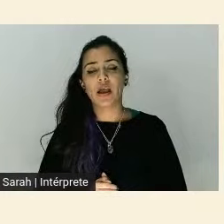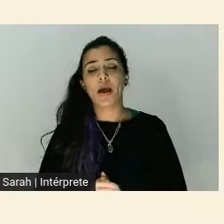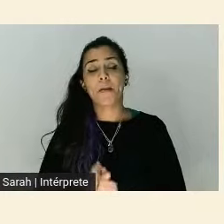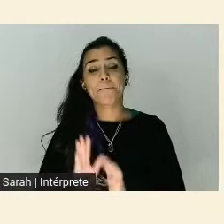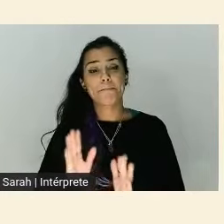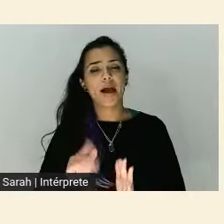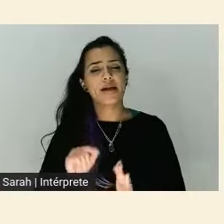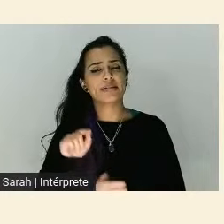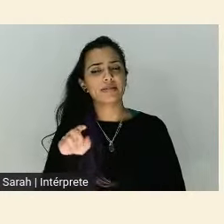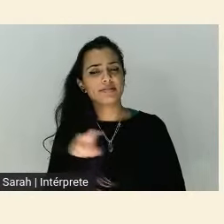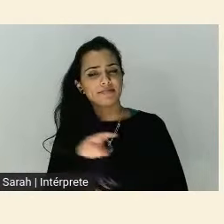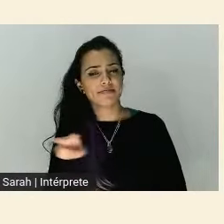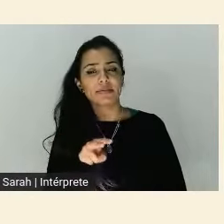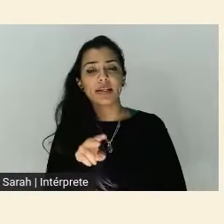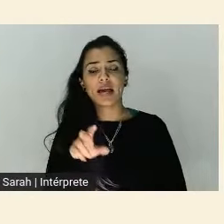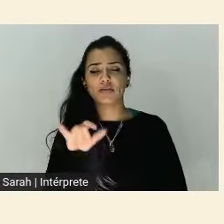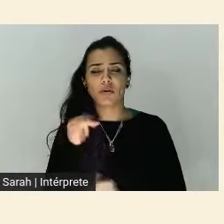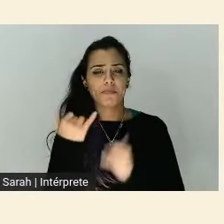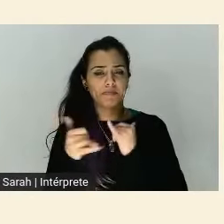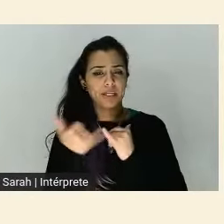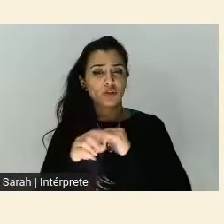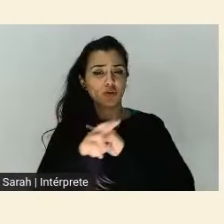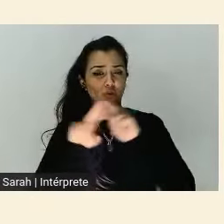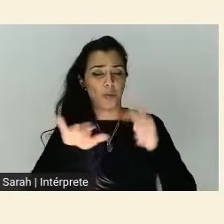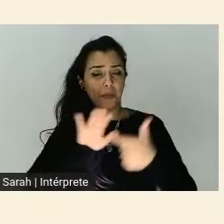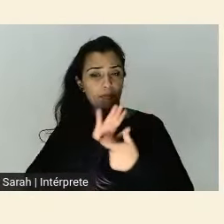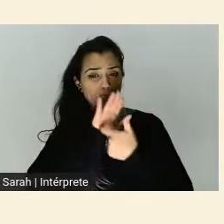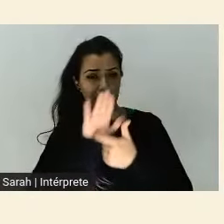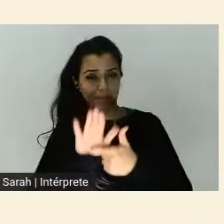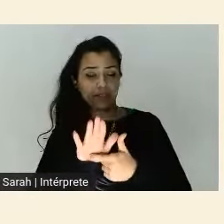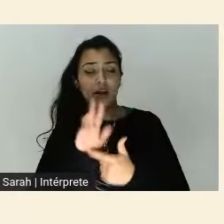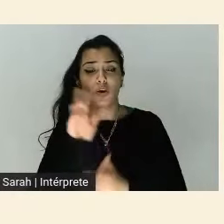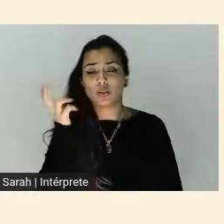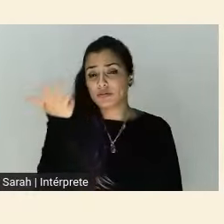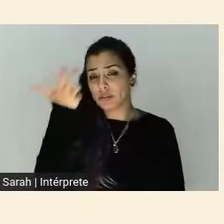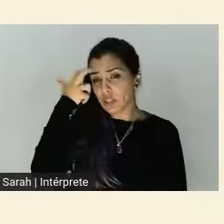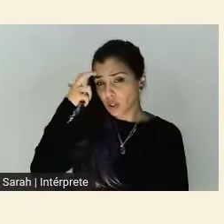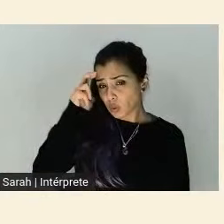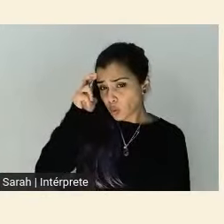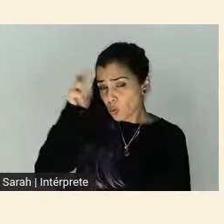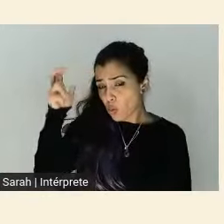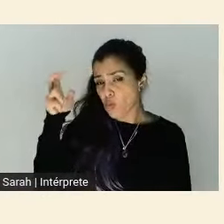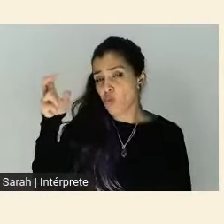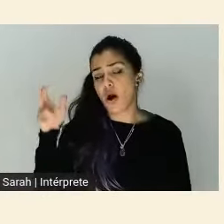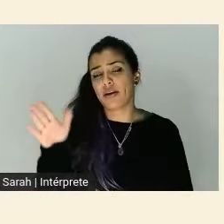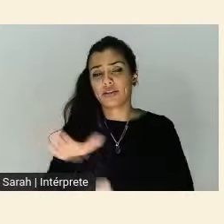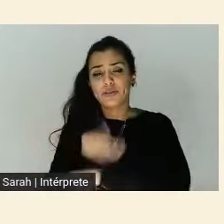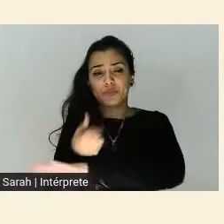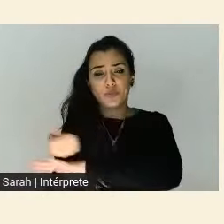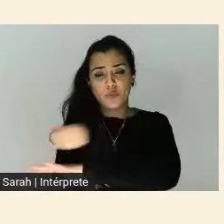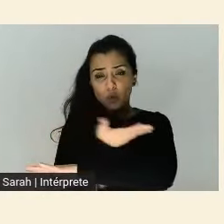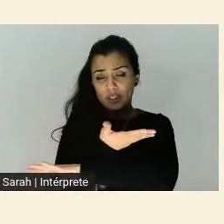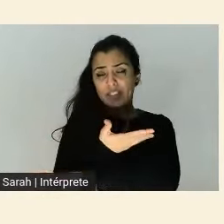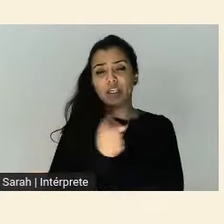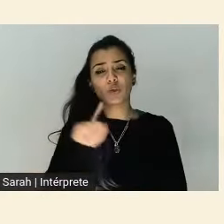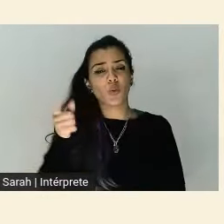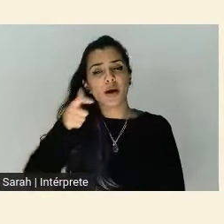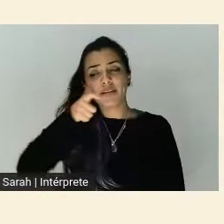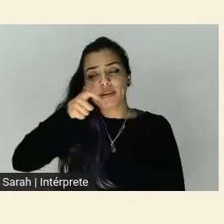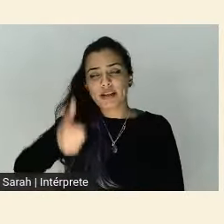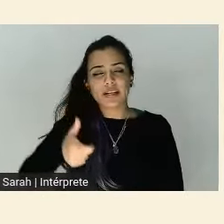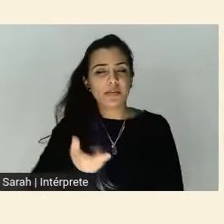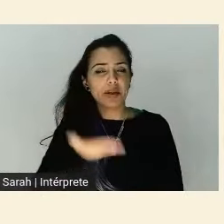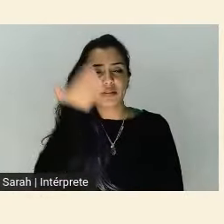só aparentes. Na realidade, os intelectuais modernistas não estavam interessados em buscar as